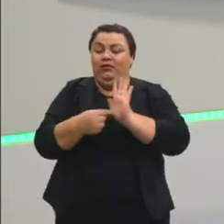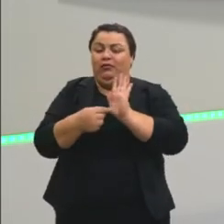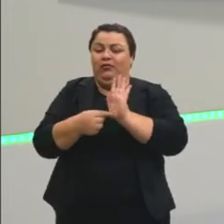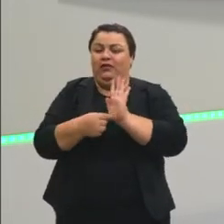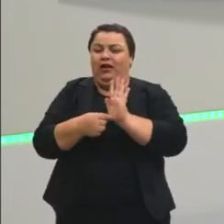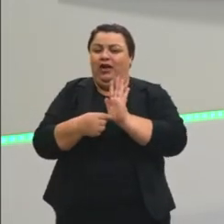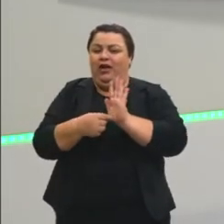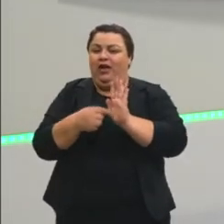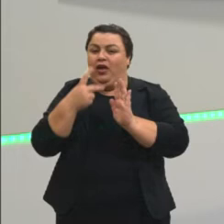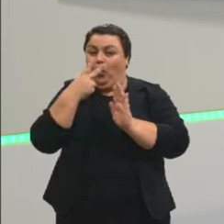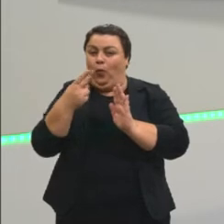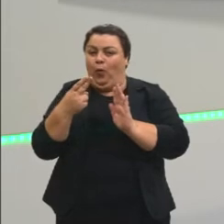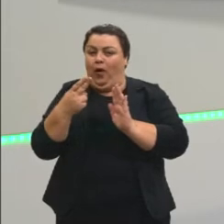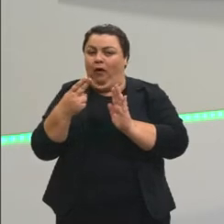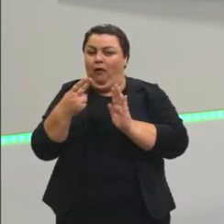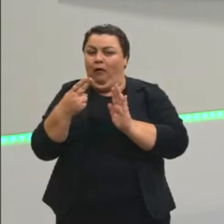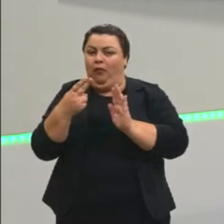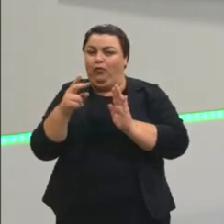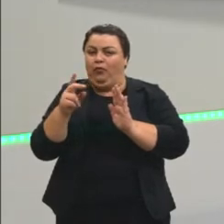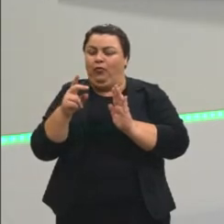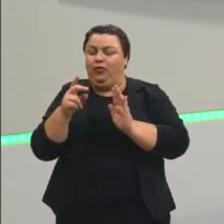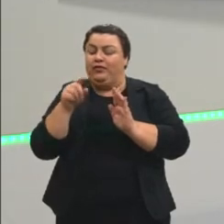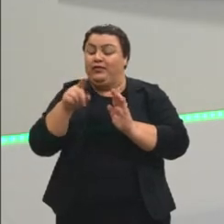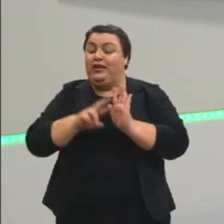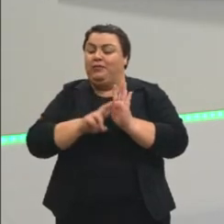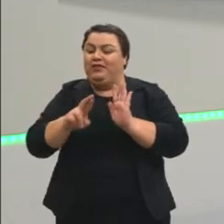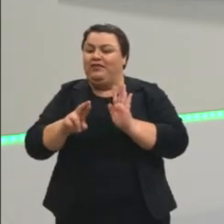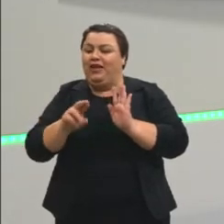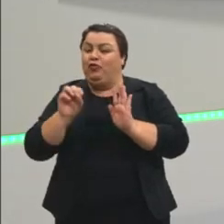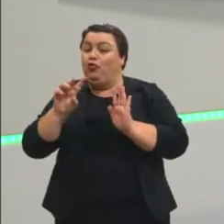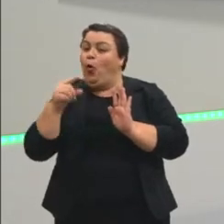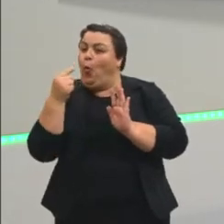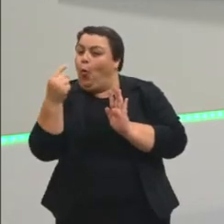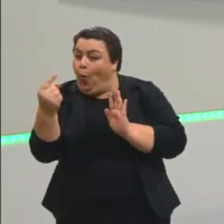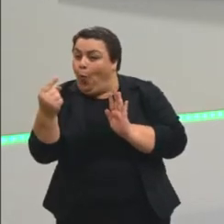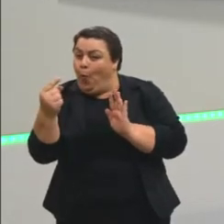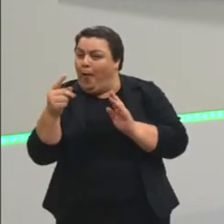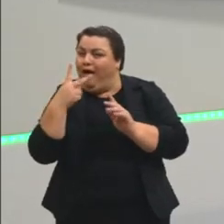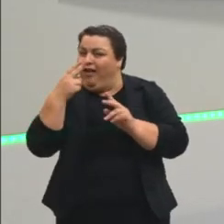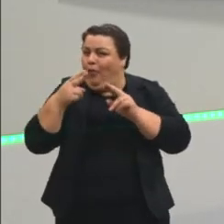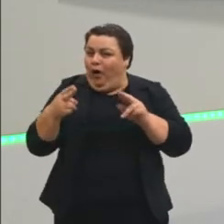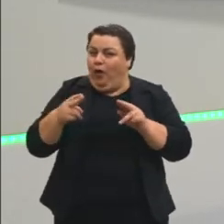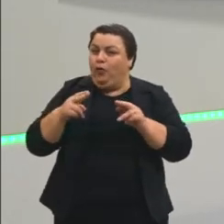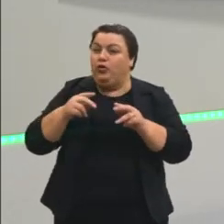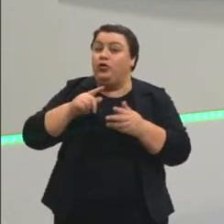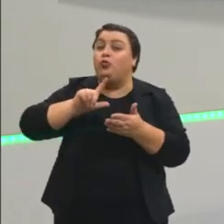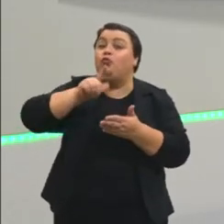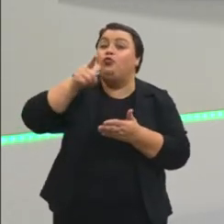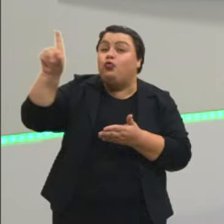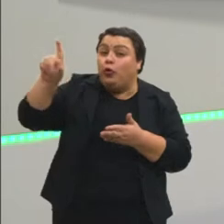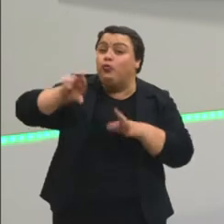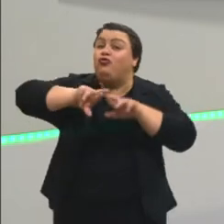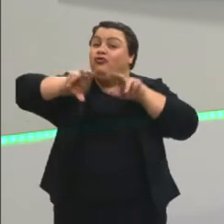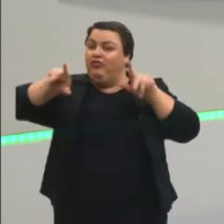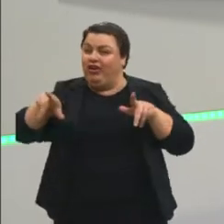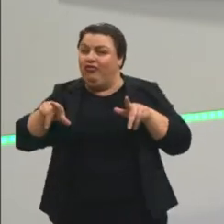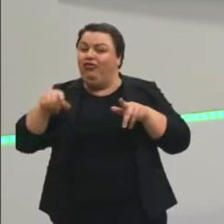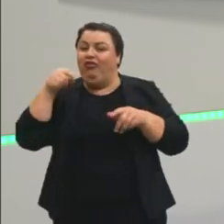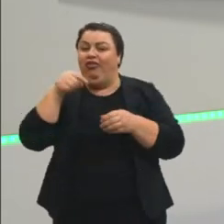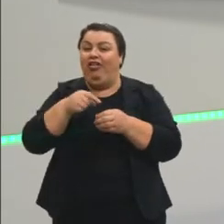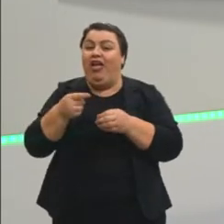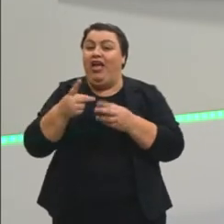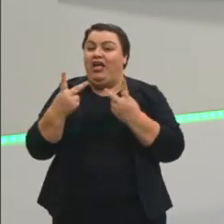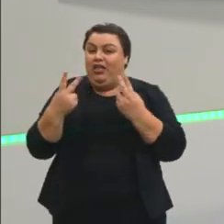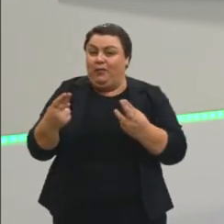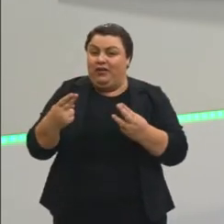mesmo né ele não é um semelhante Ele é igual mas se lhe apresenta apenas uma semelhança o resto diferente ele é um semelhante atômico